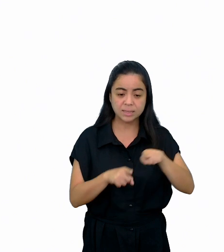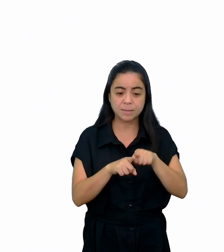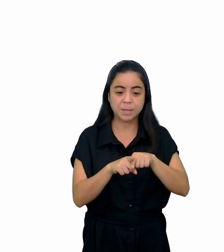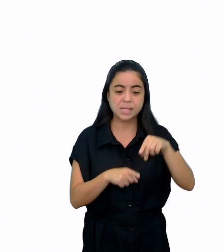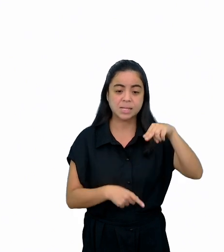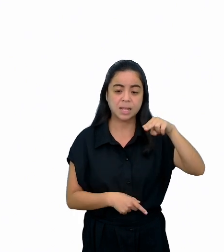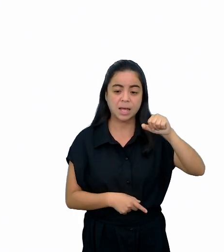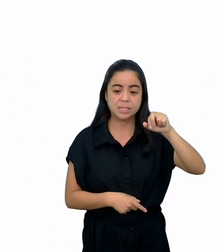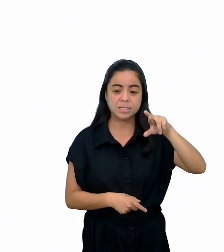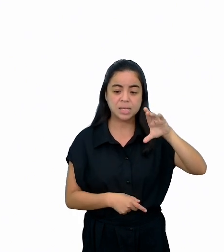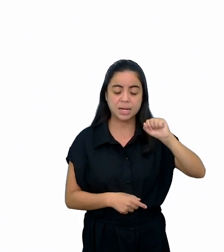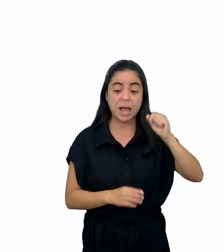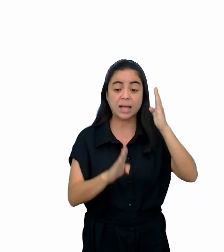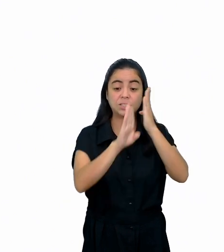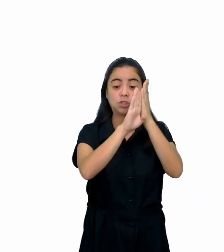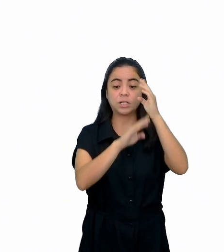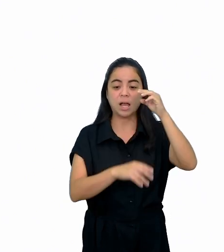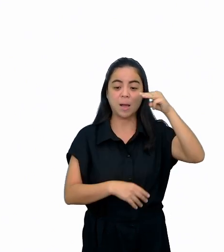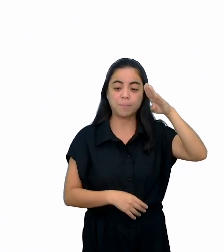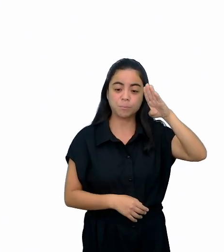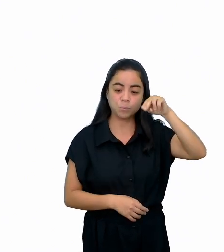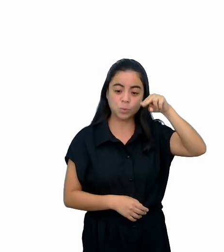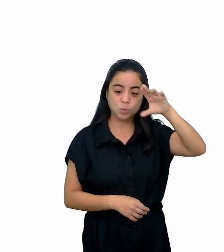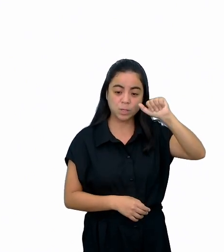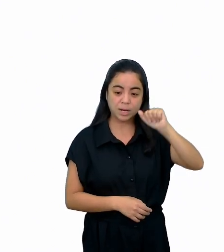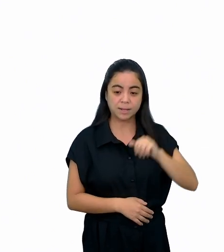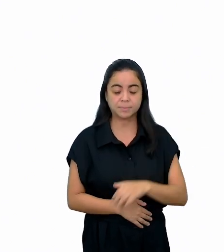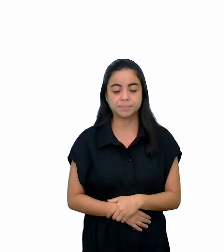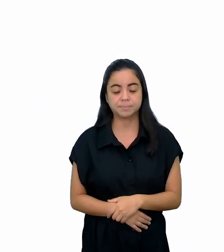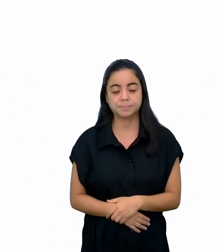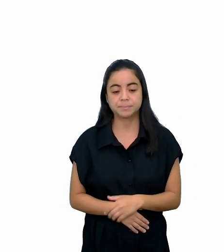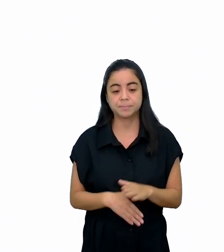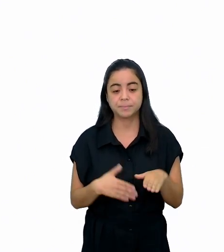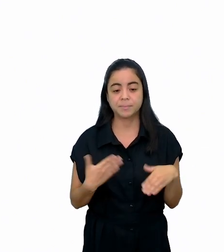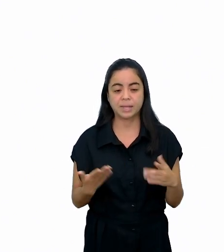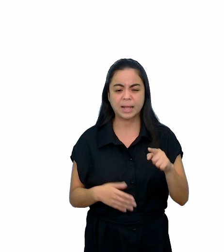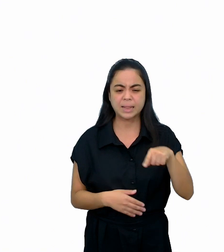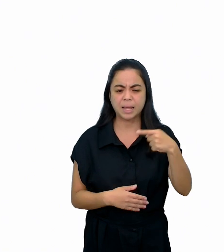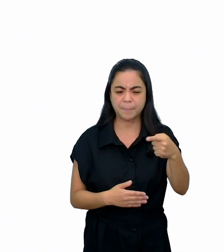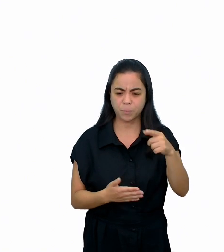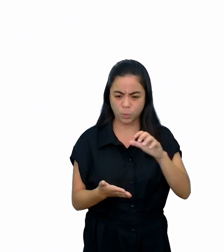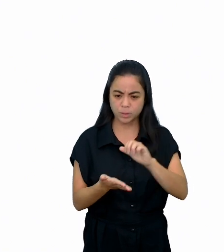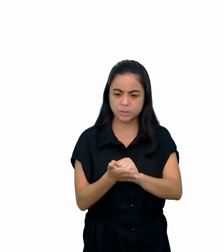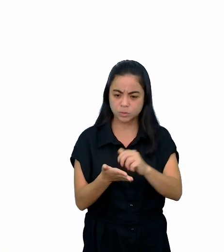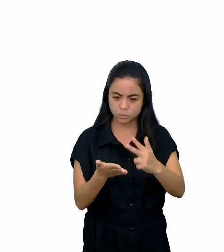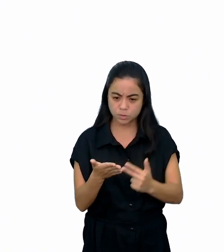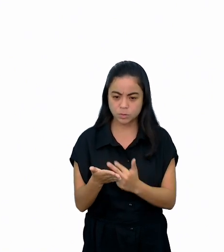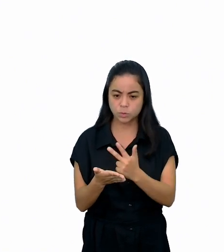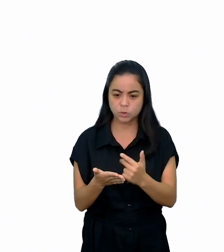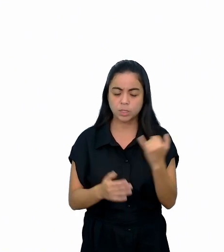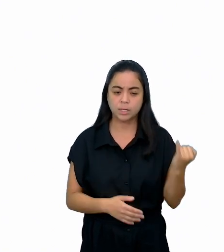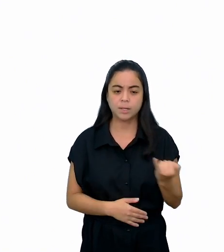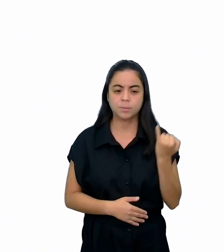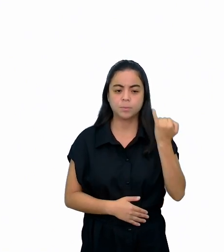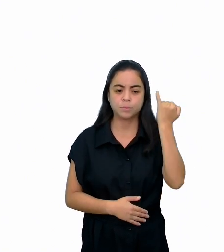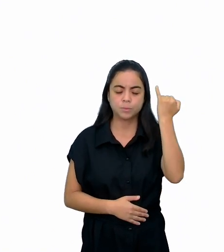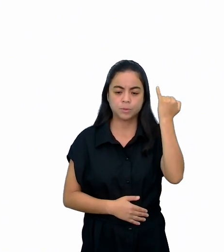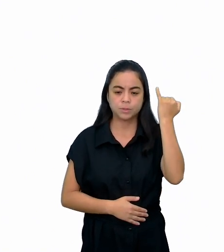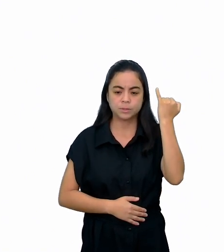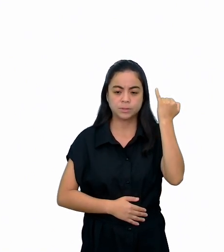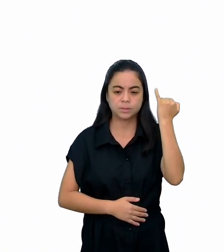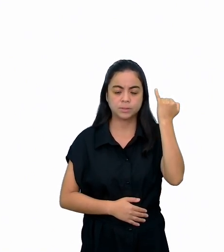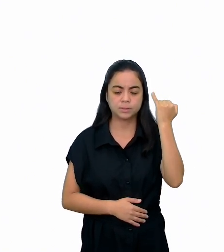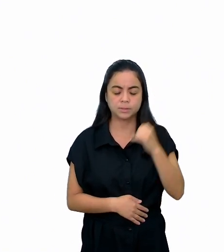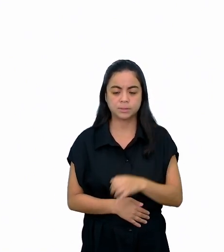até chegar à carteira de Bruno. E após esse registro, né, é importante que após esse registro